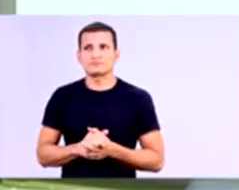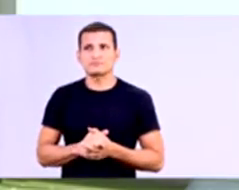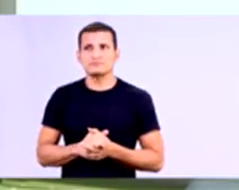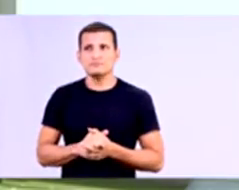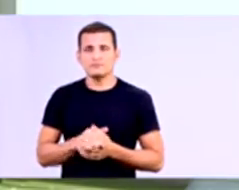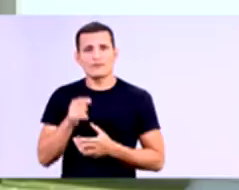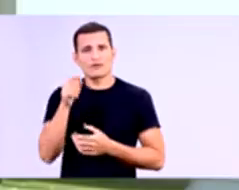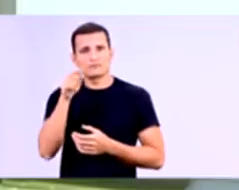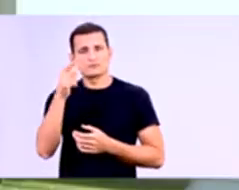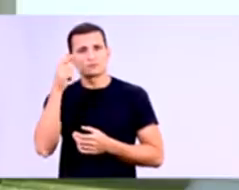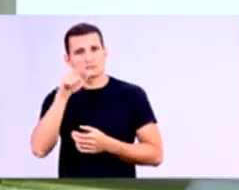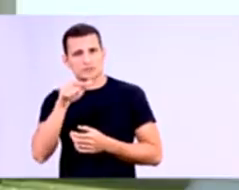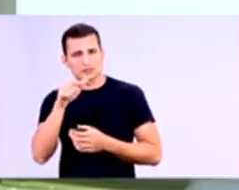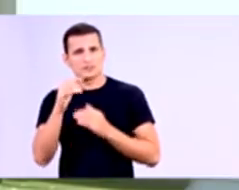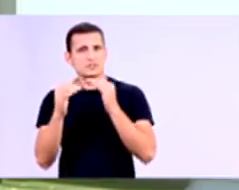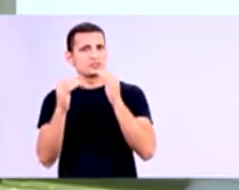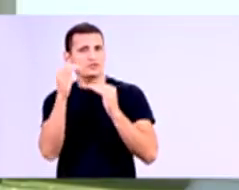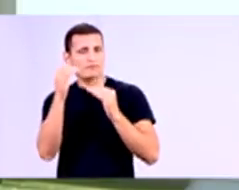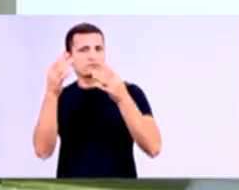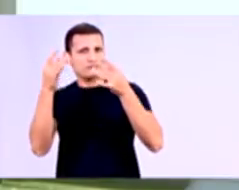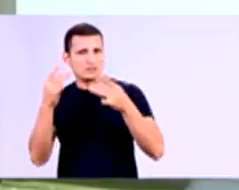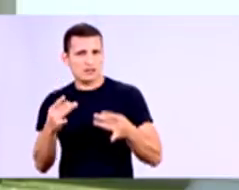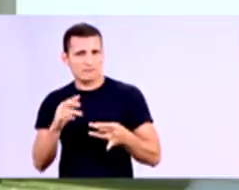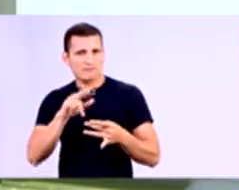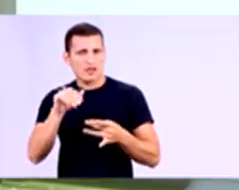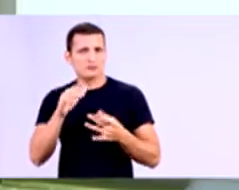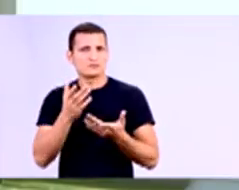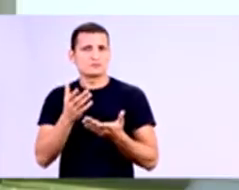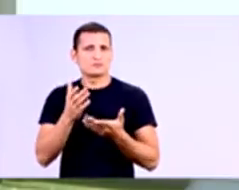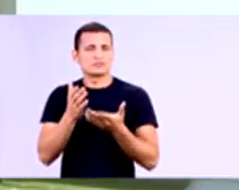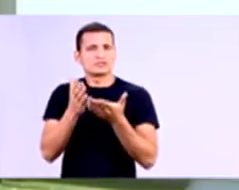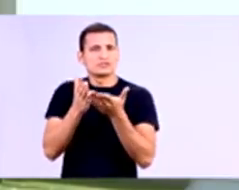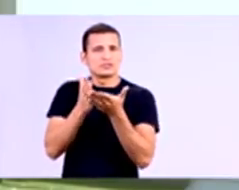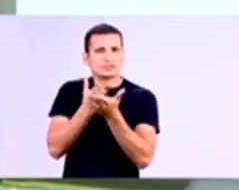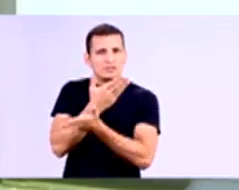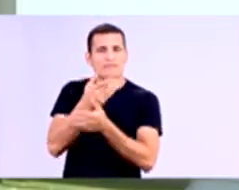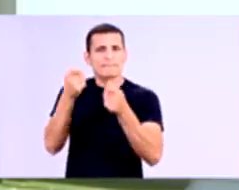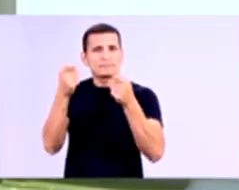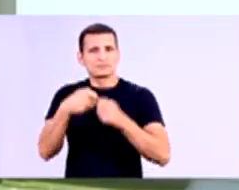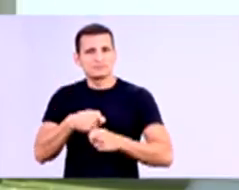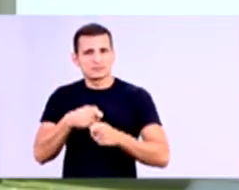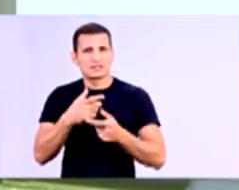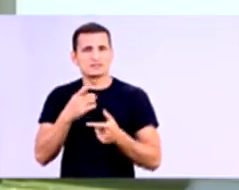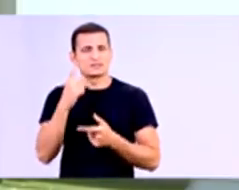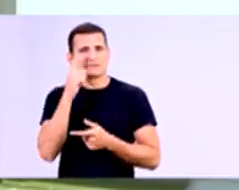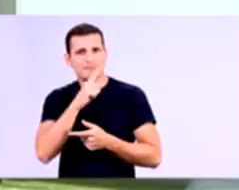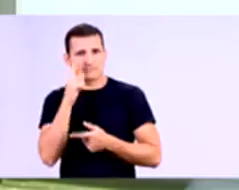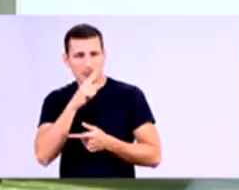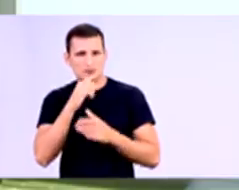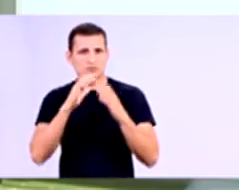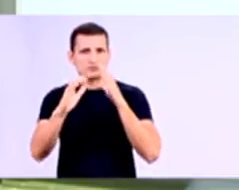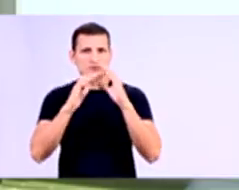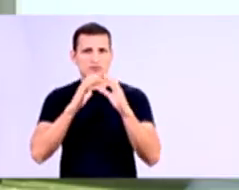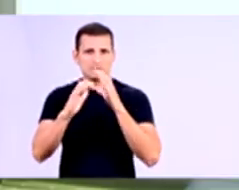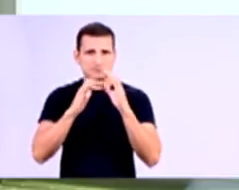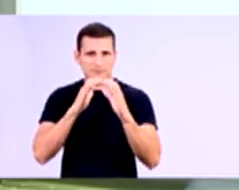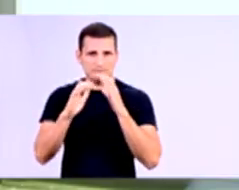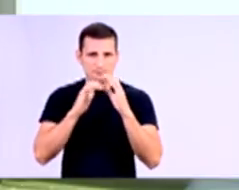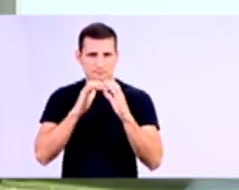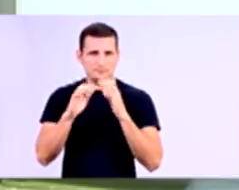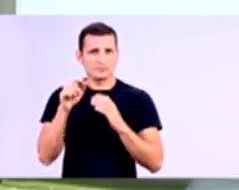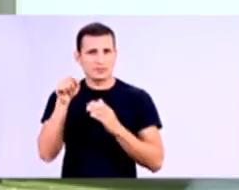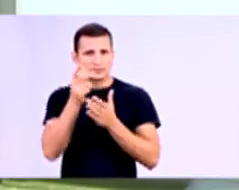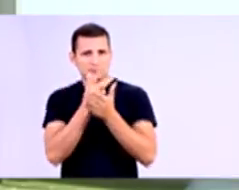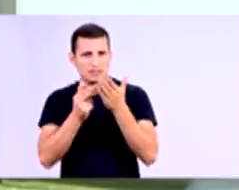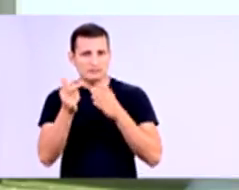eu falei, você consegue chegar no nível de detalhe que vai eliminar as possibilidades de falha de comunicação. Esse